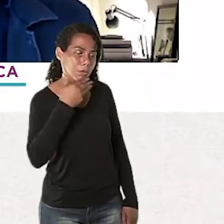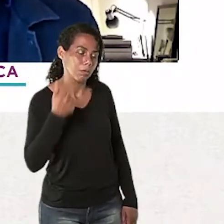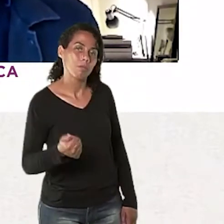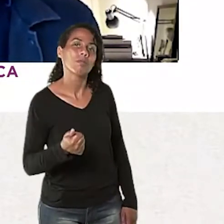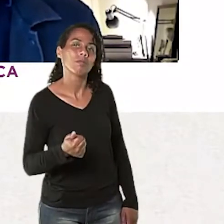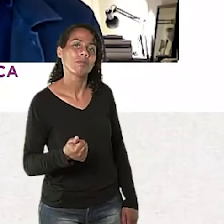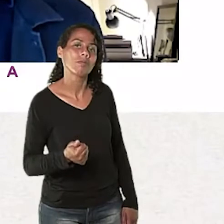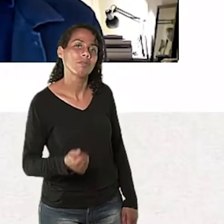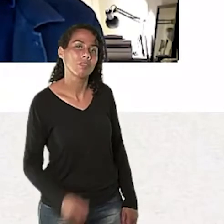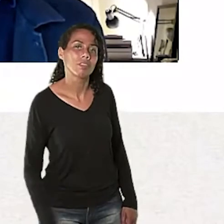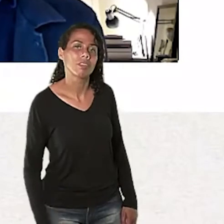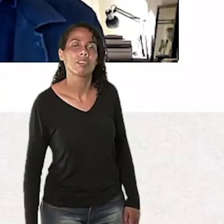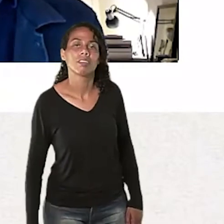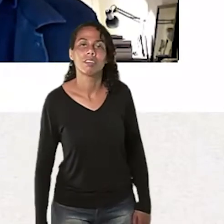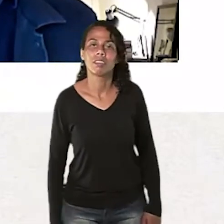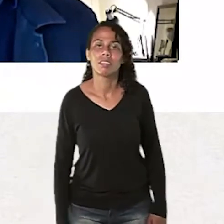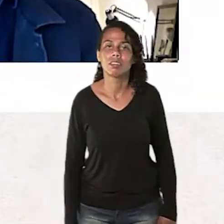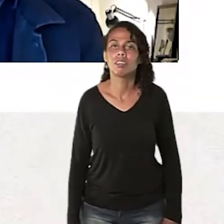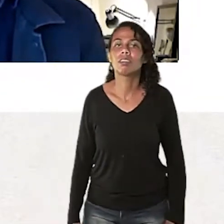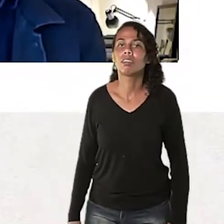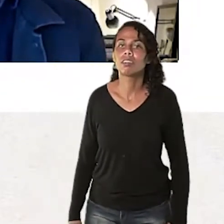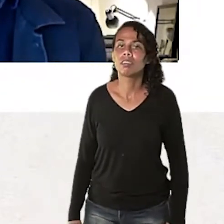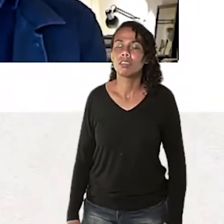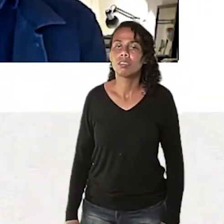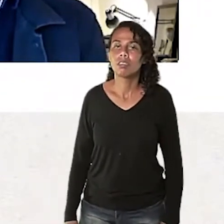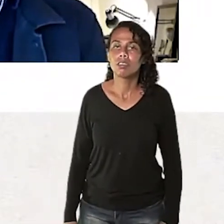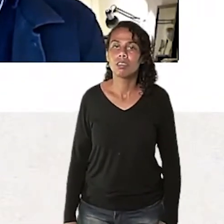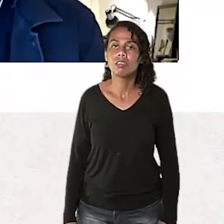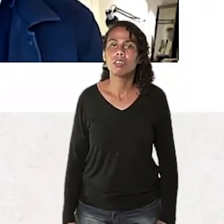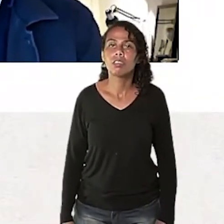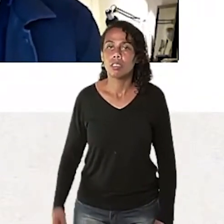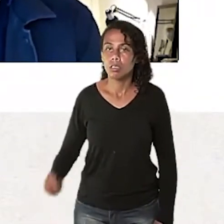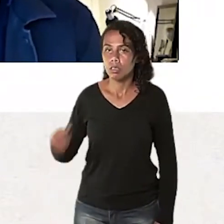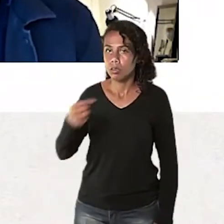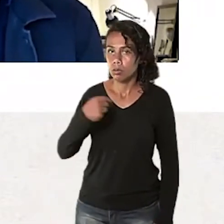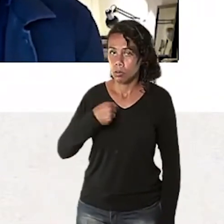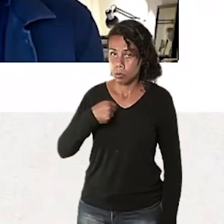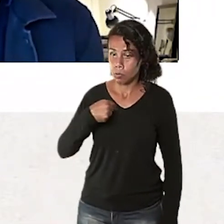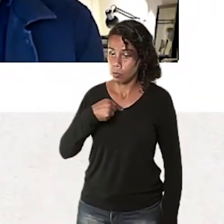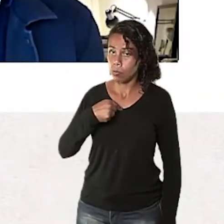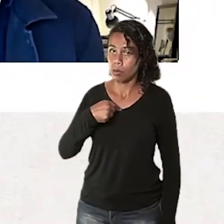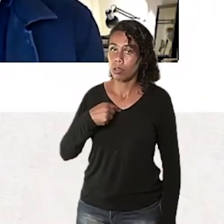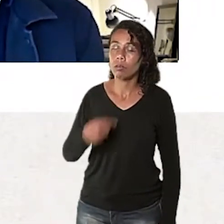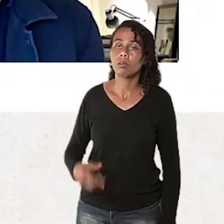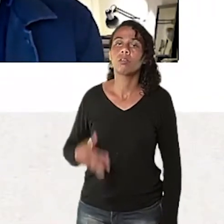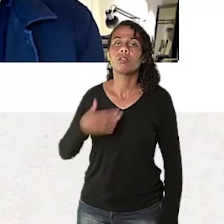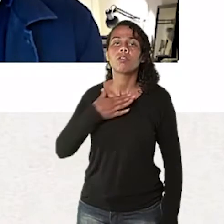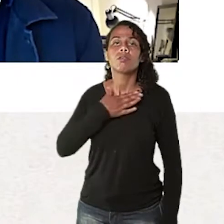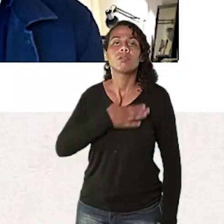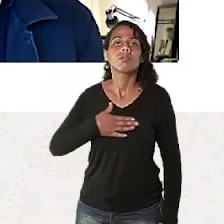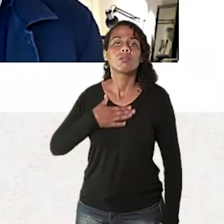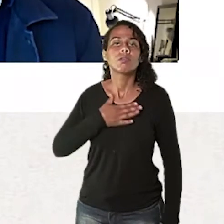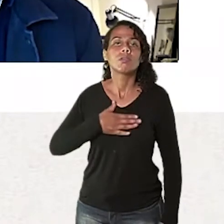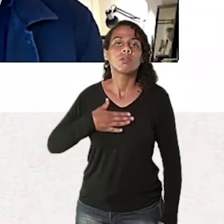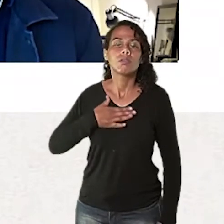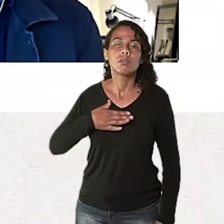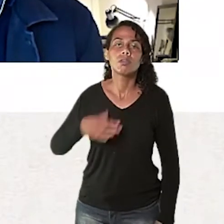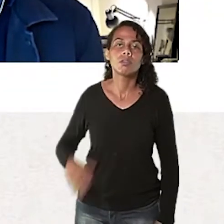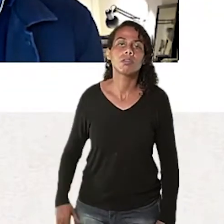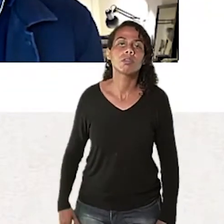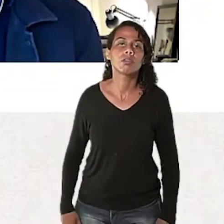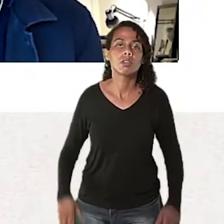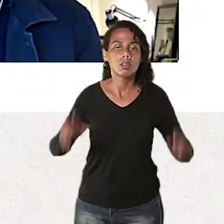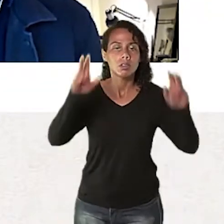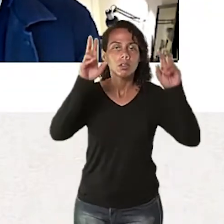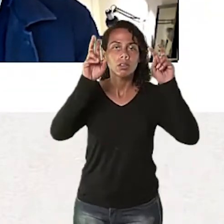Aqui, é isso. E as pessoas gostam do título, que elas se identificam, né? Eu gosto também de compor títulos que sejam uma coisa